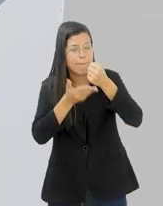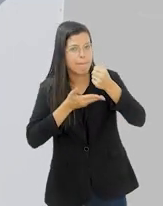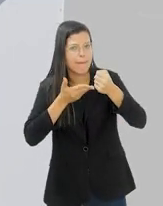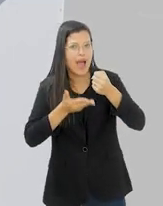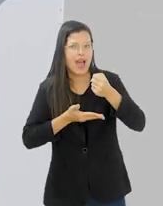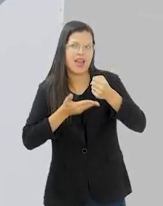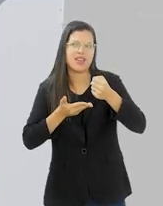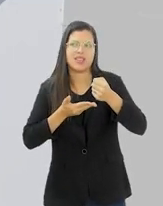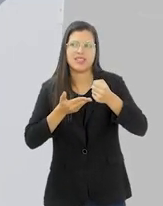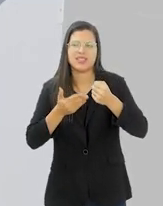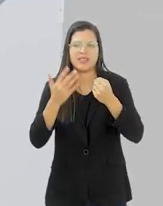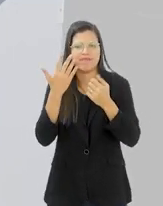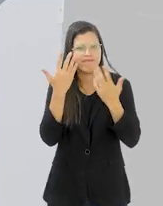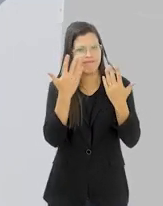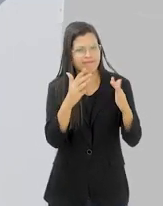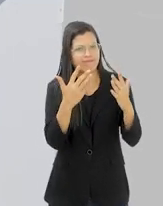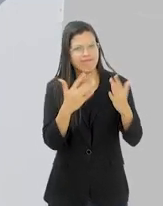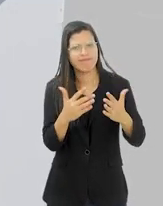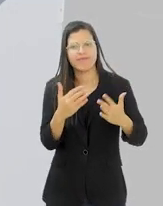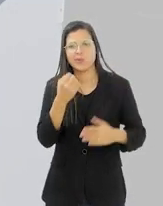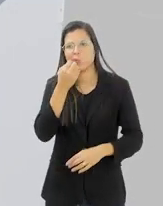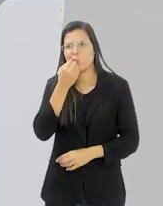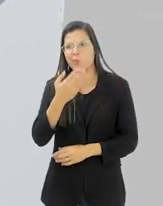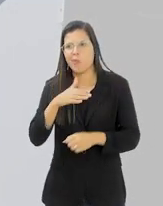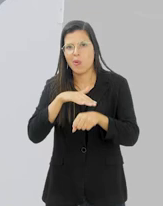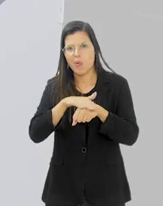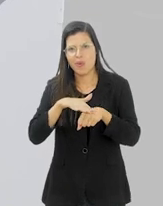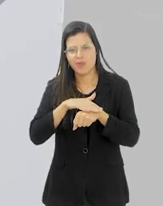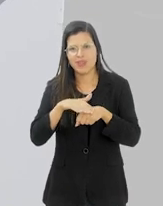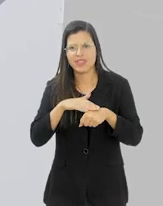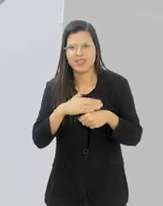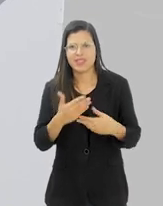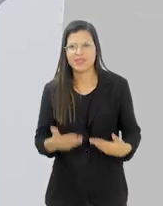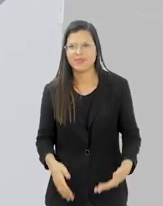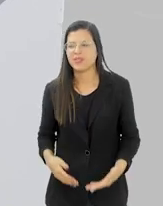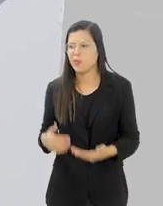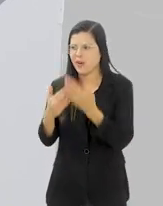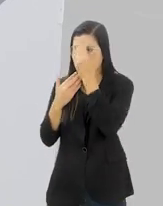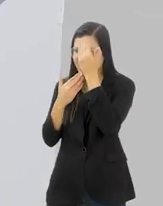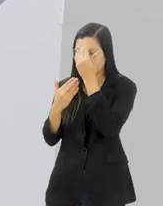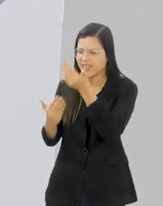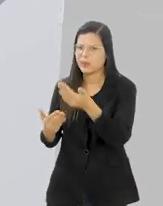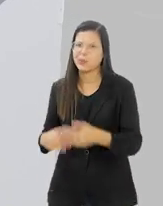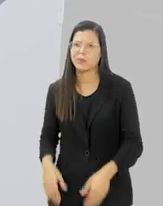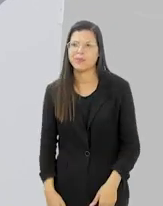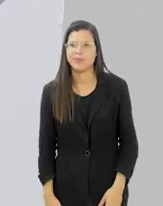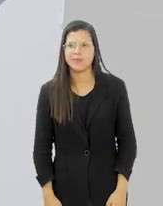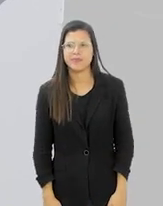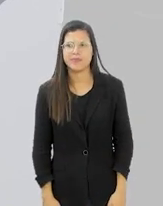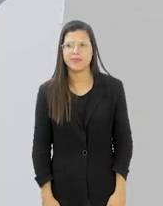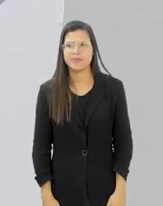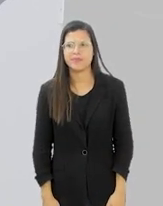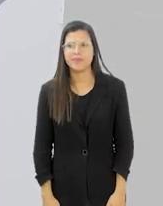nas bases de todos nós. Você está de parabéns, foi muito bom conversar com você. Eu que